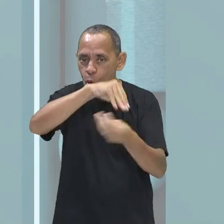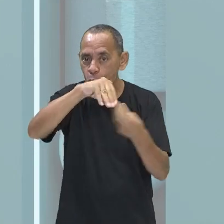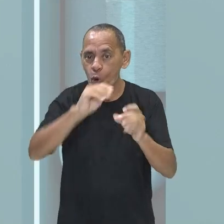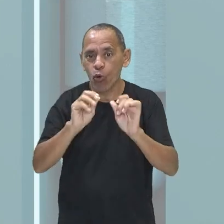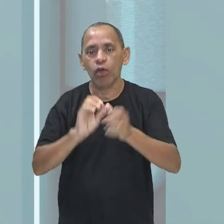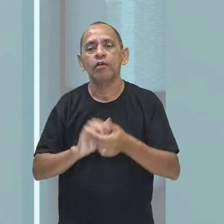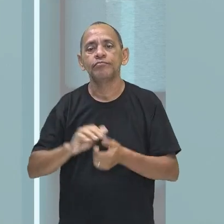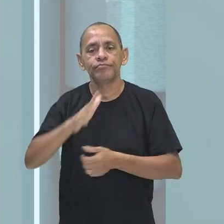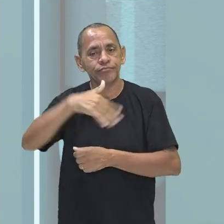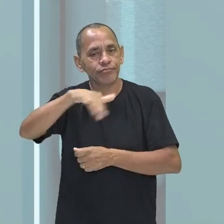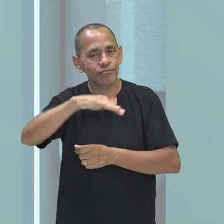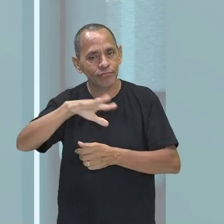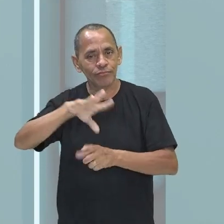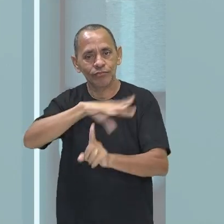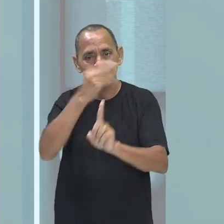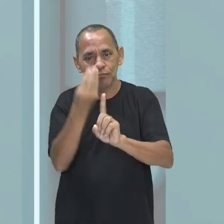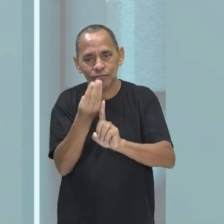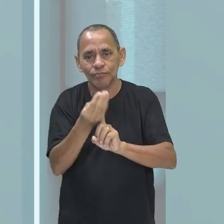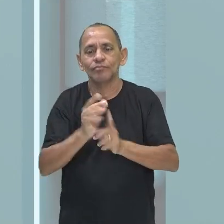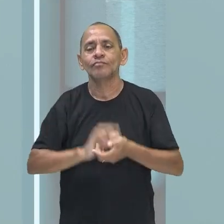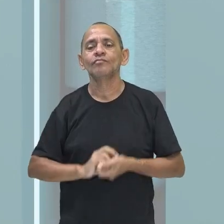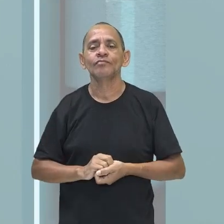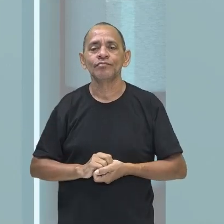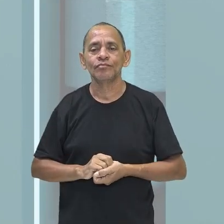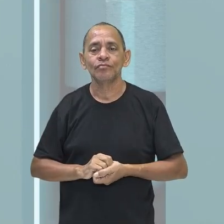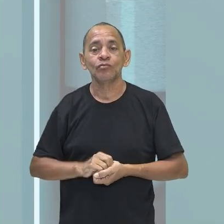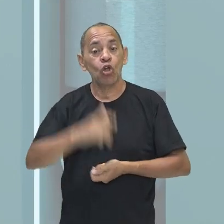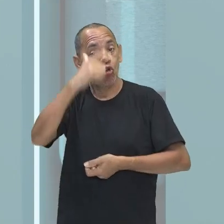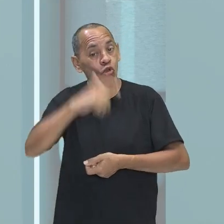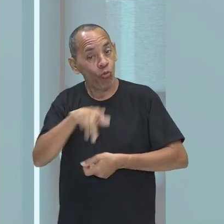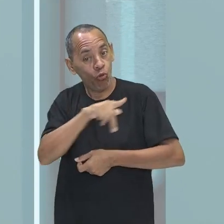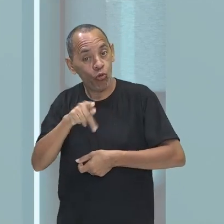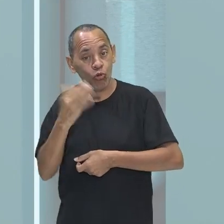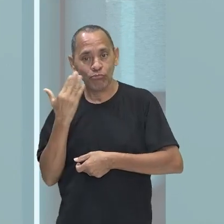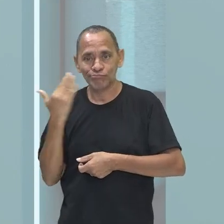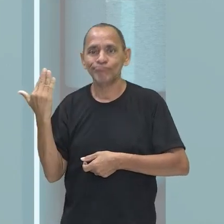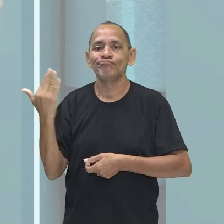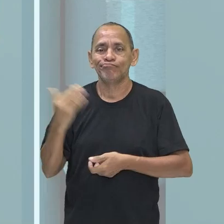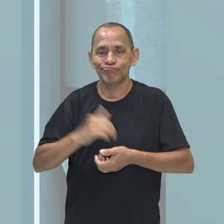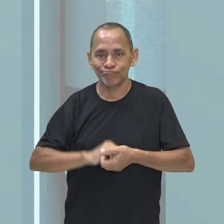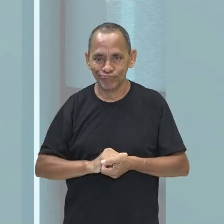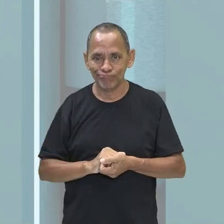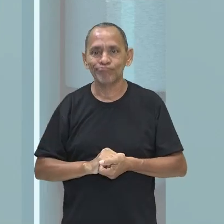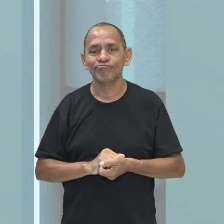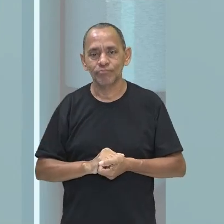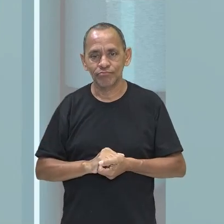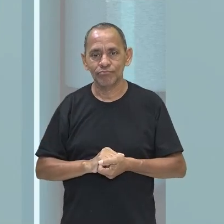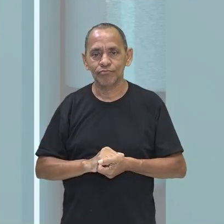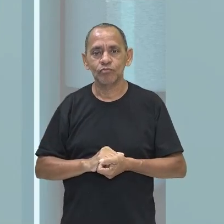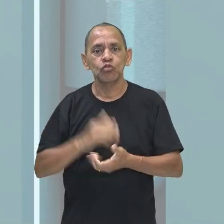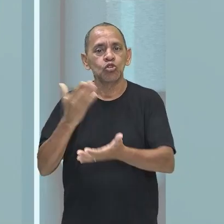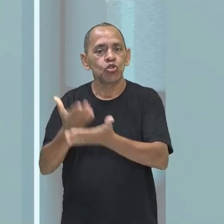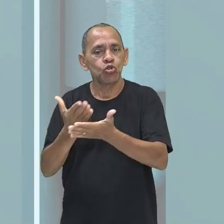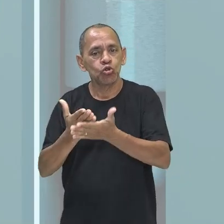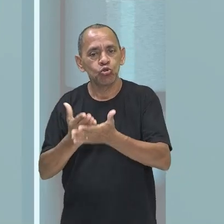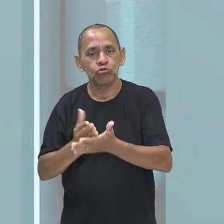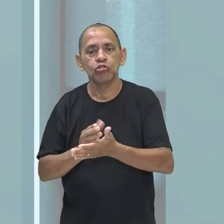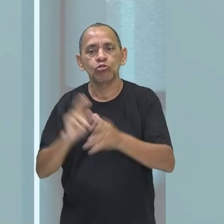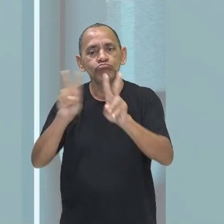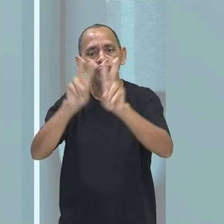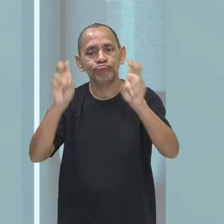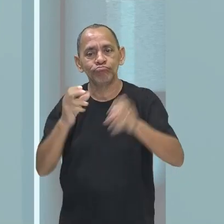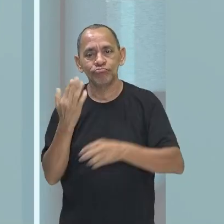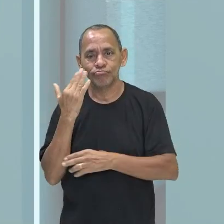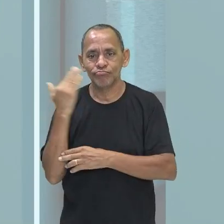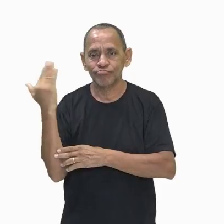a professora Lúcia Santos e vou estar com vocês nesse momento e navegando pelos conteúdos. Mas vamos ver então o que nós